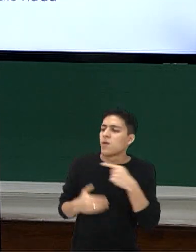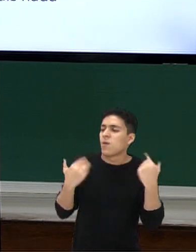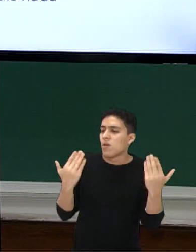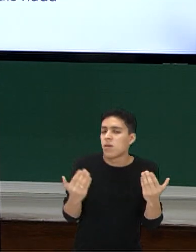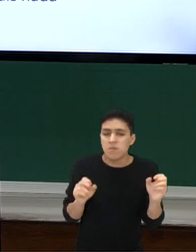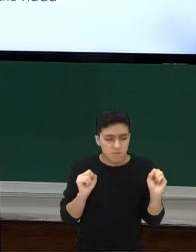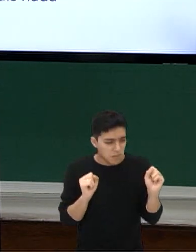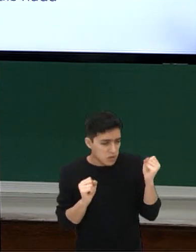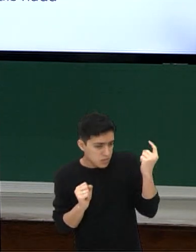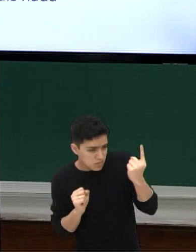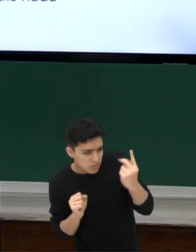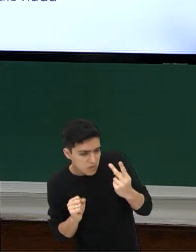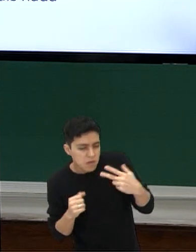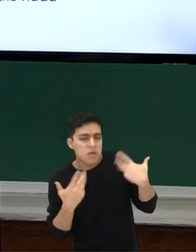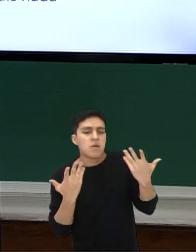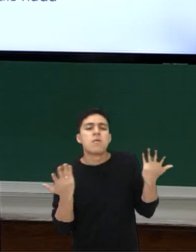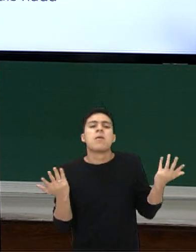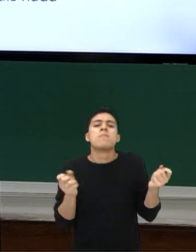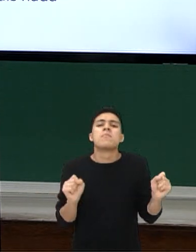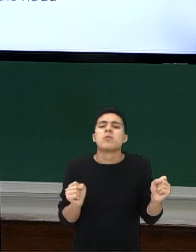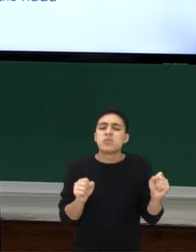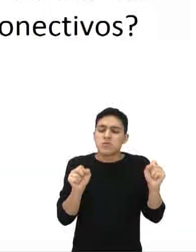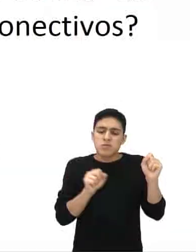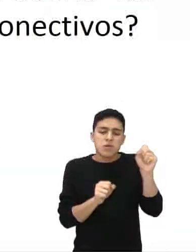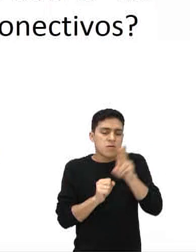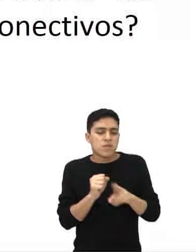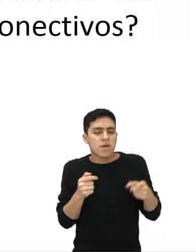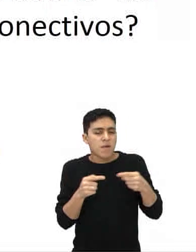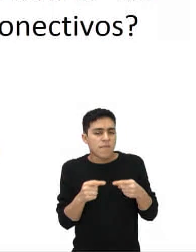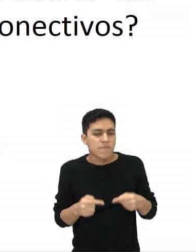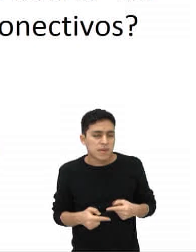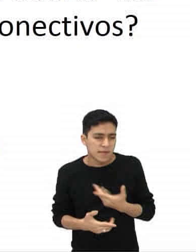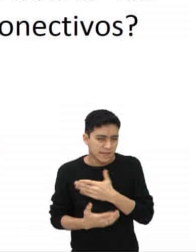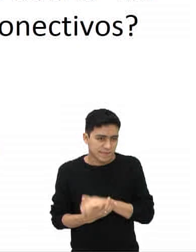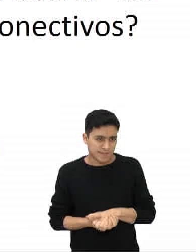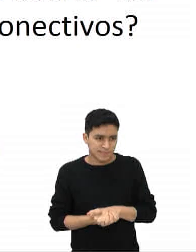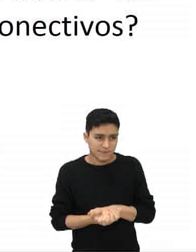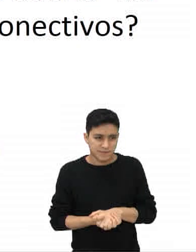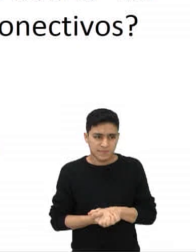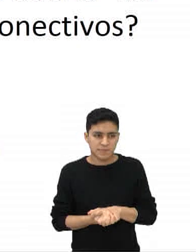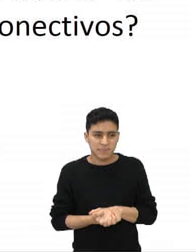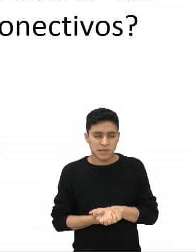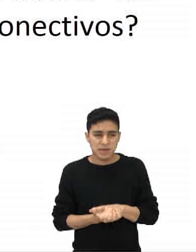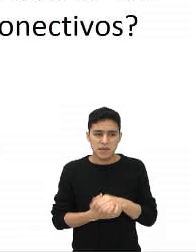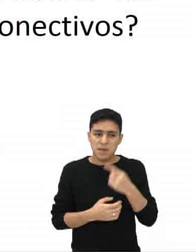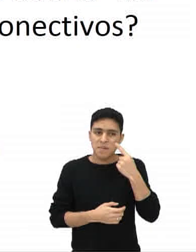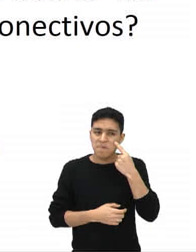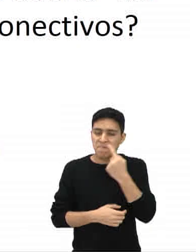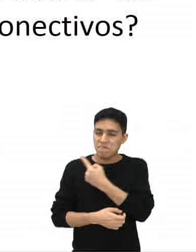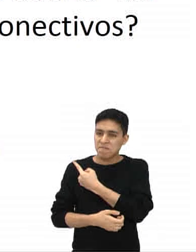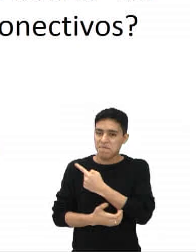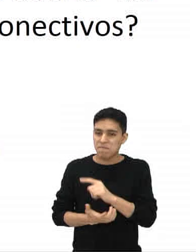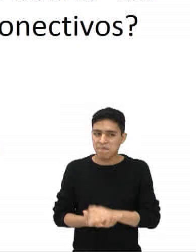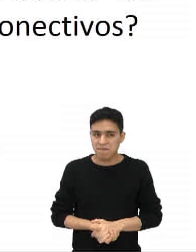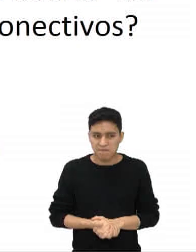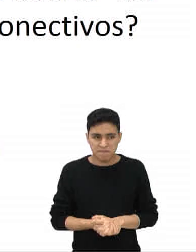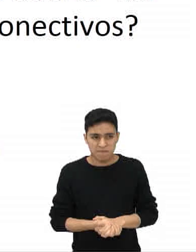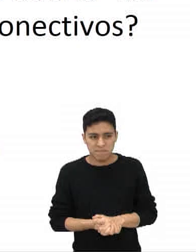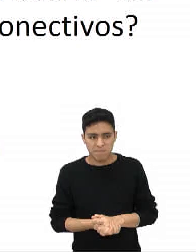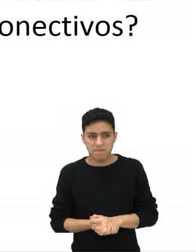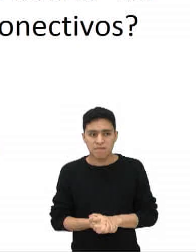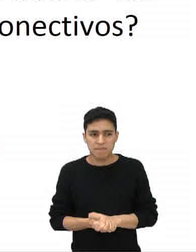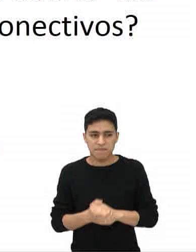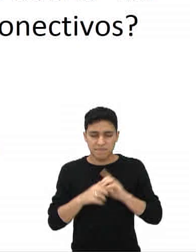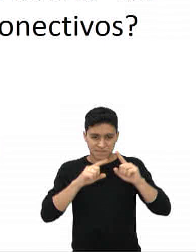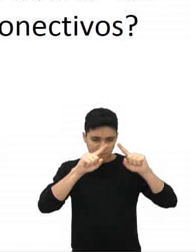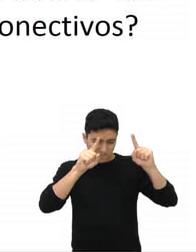mais de um. Quais conectivos a gente poderia usar aqui? Dessa maneira, logo após, da mesma